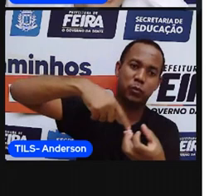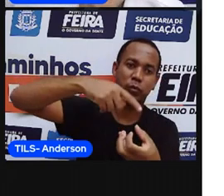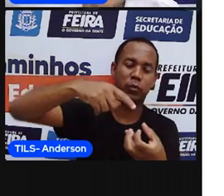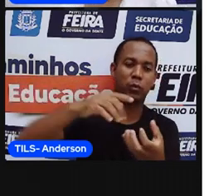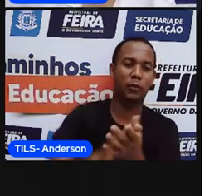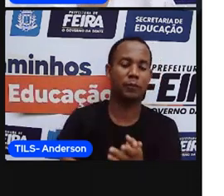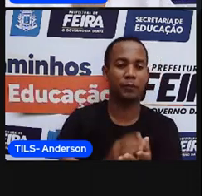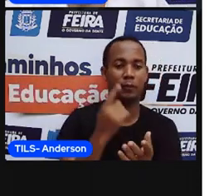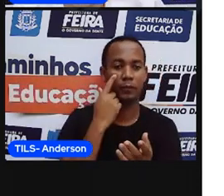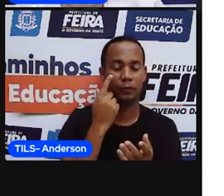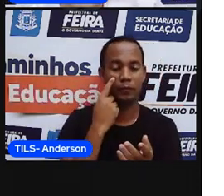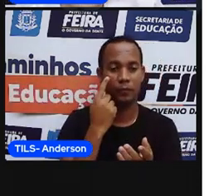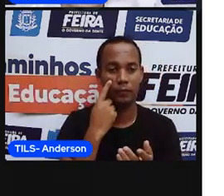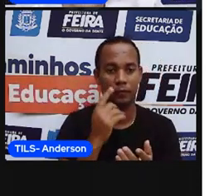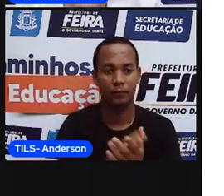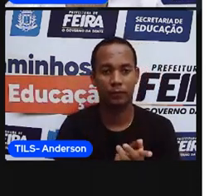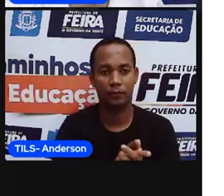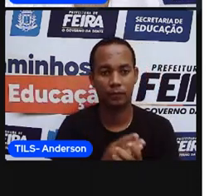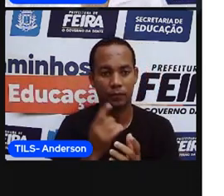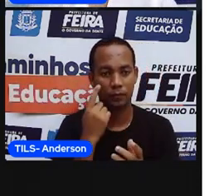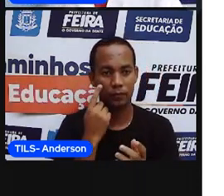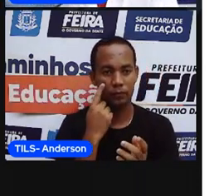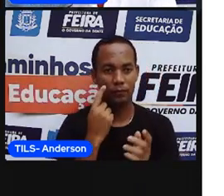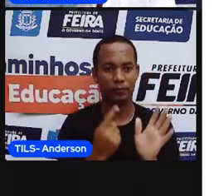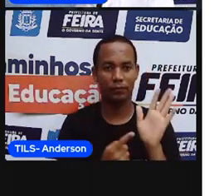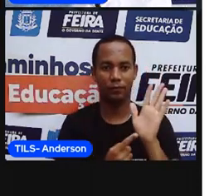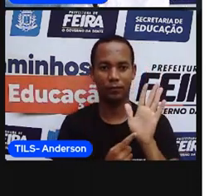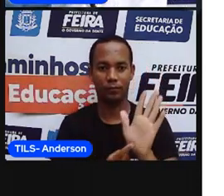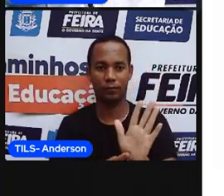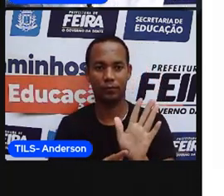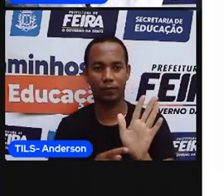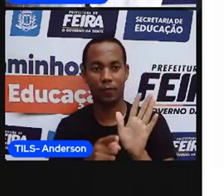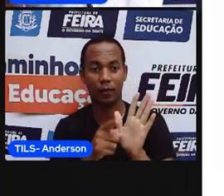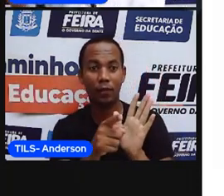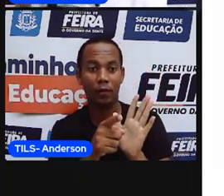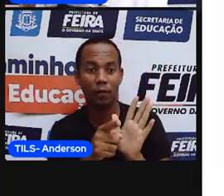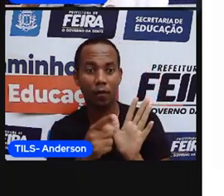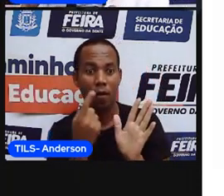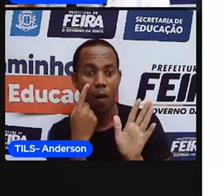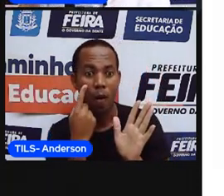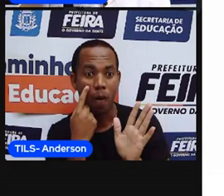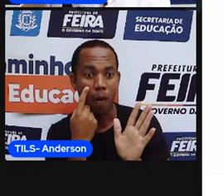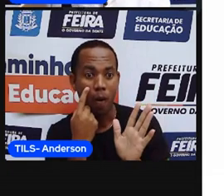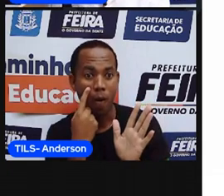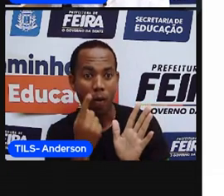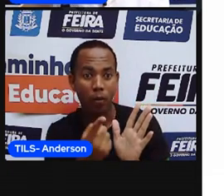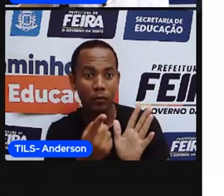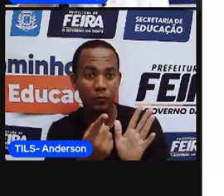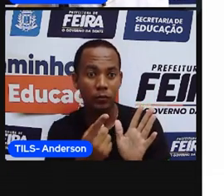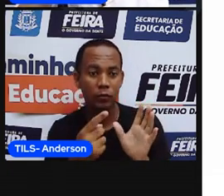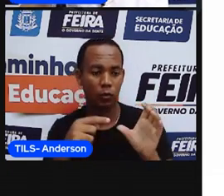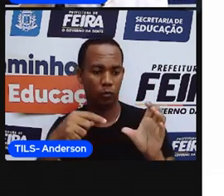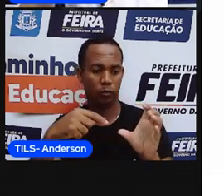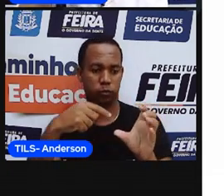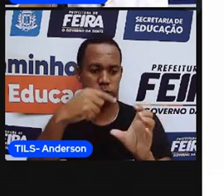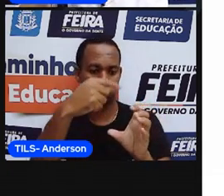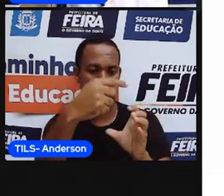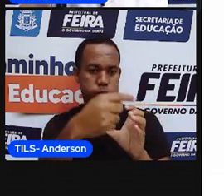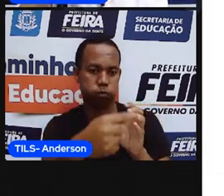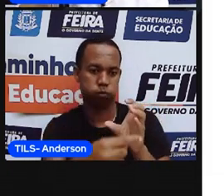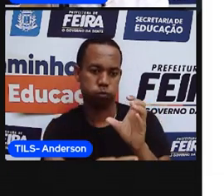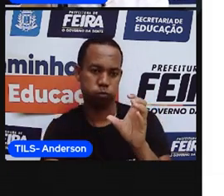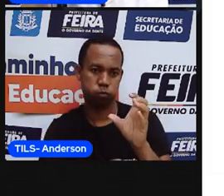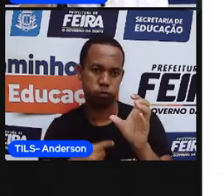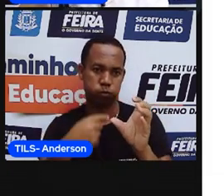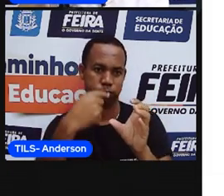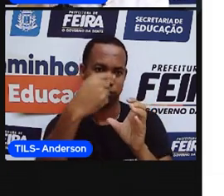a cadeira para mostrar para vocês. Ele vai trazer a Terra, olha só. Olha ela aqui, ó. Ela faz esse movimento, tá vendo?